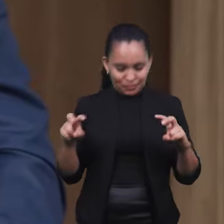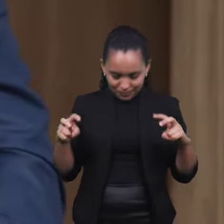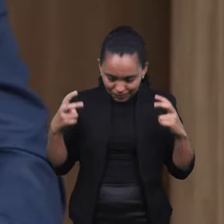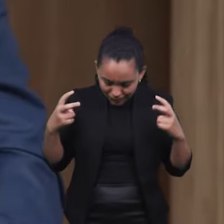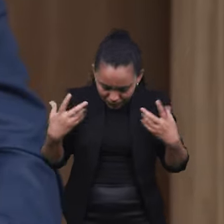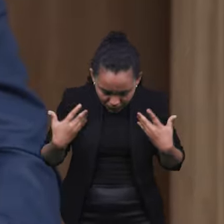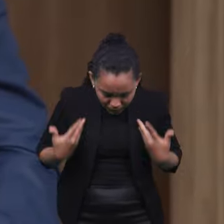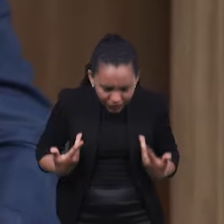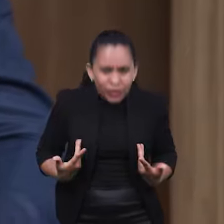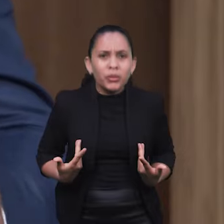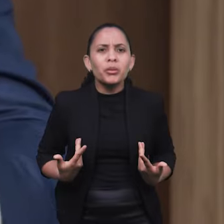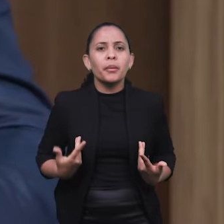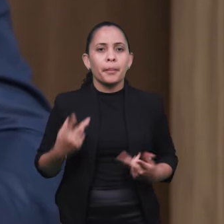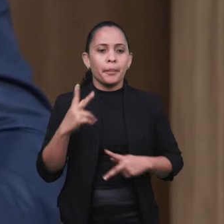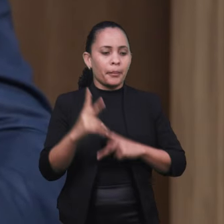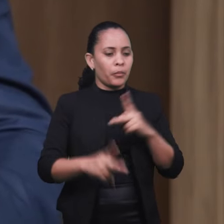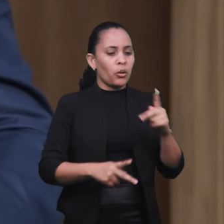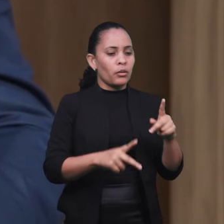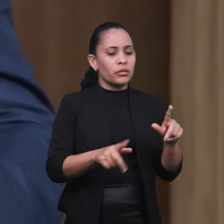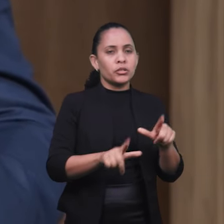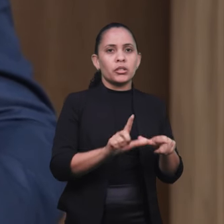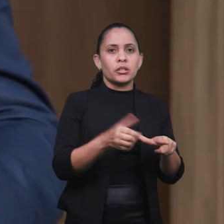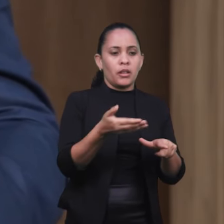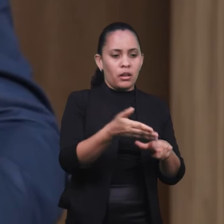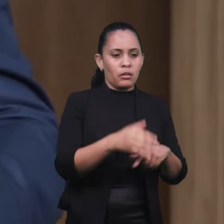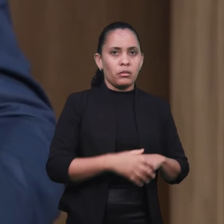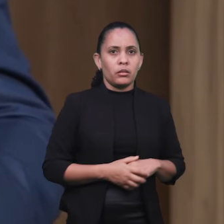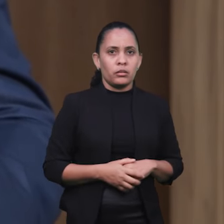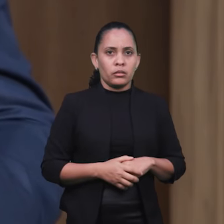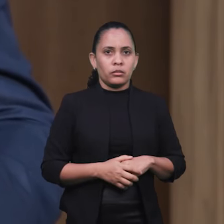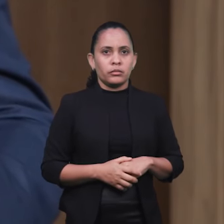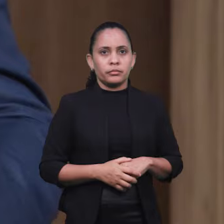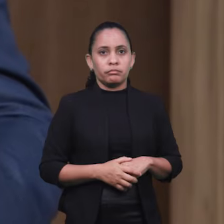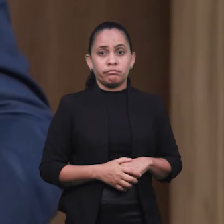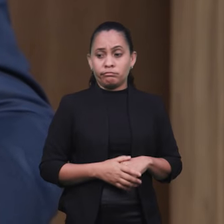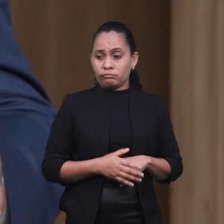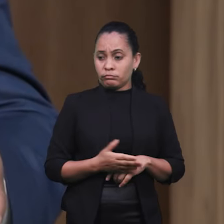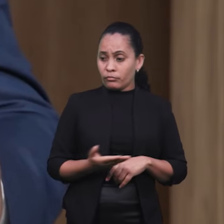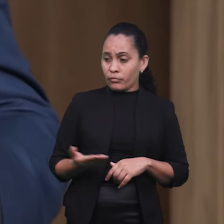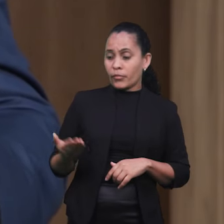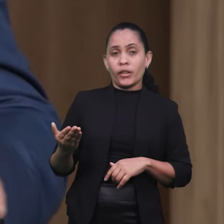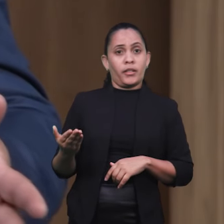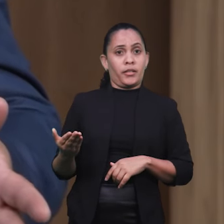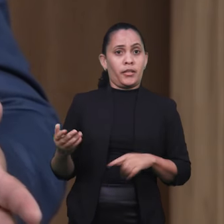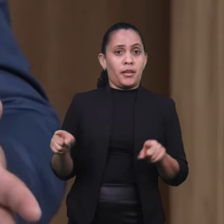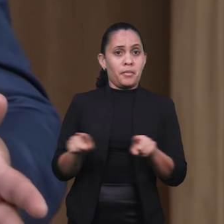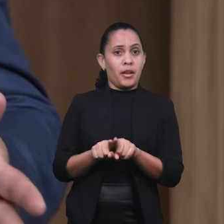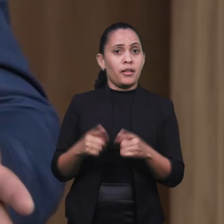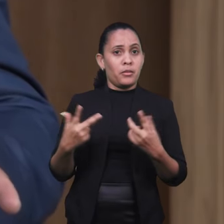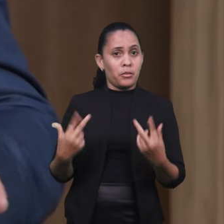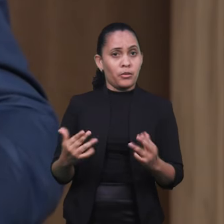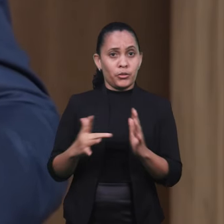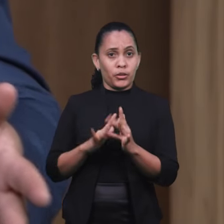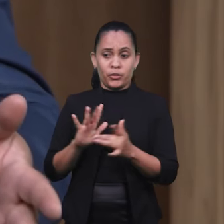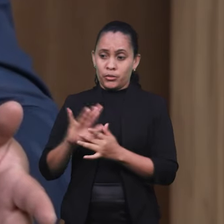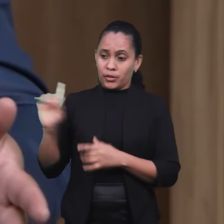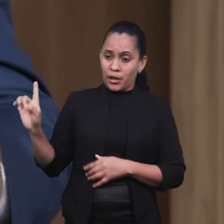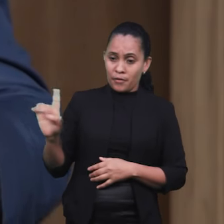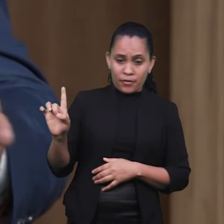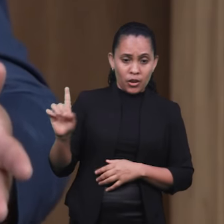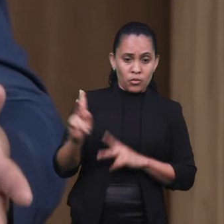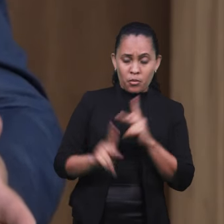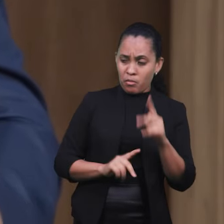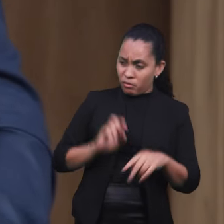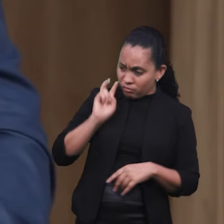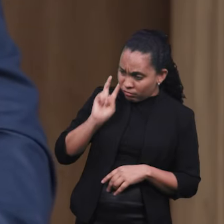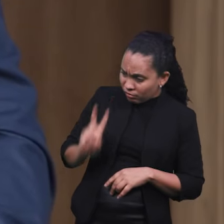né? Que o povo de Israel não viu adequação em Jesus, né? Por isso que veio para os que eram